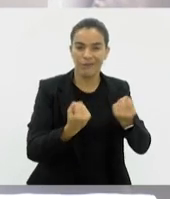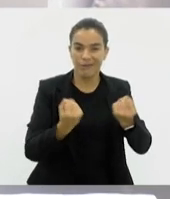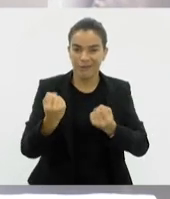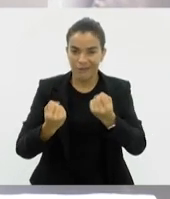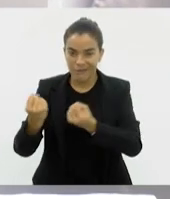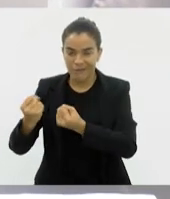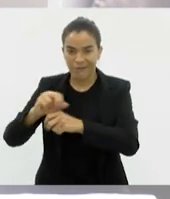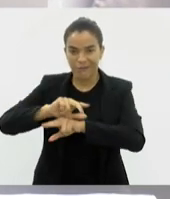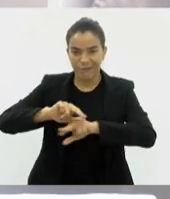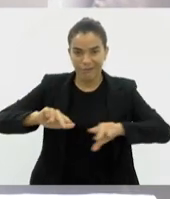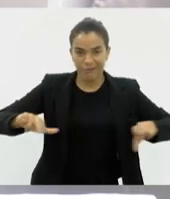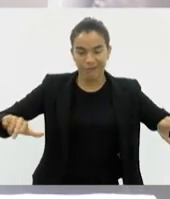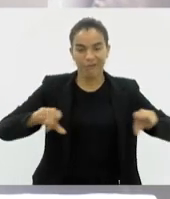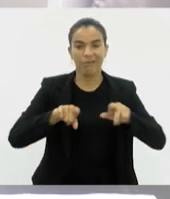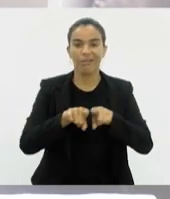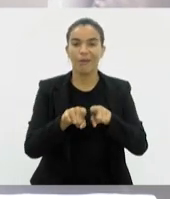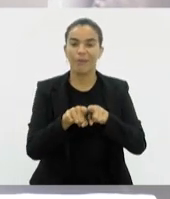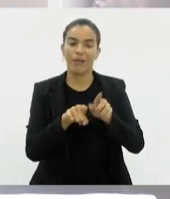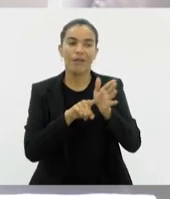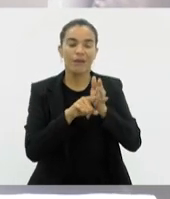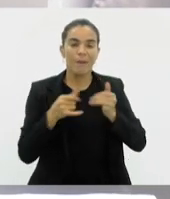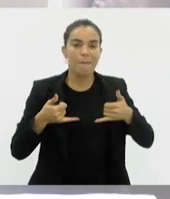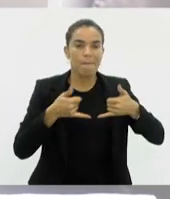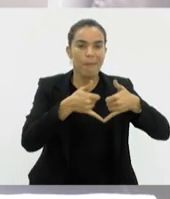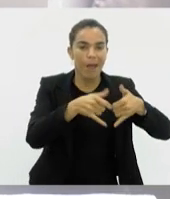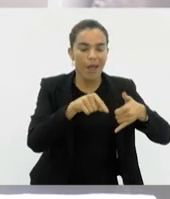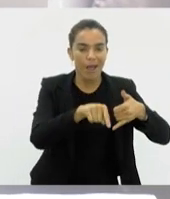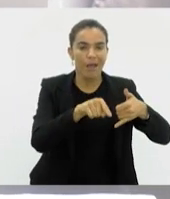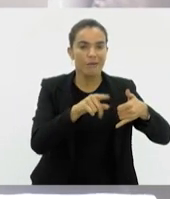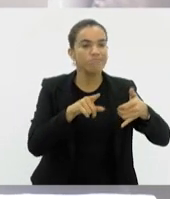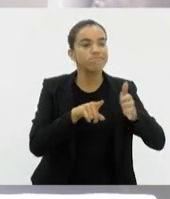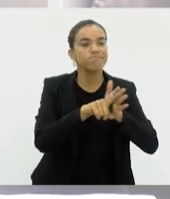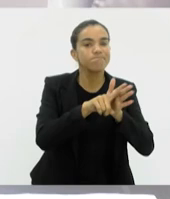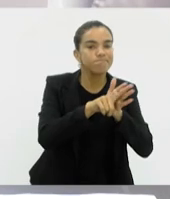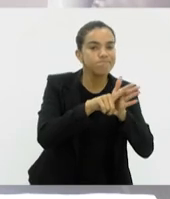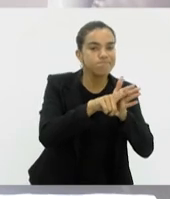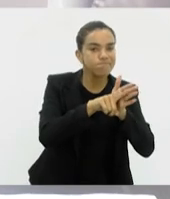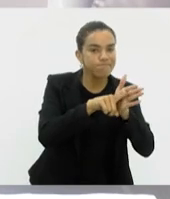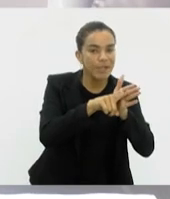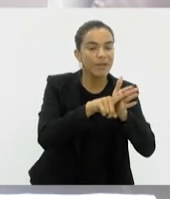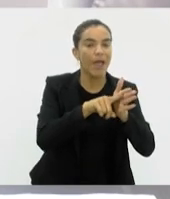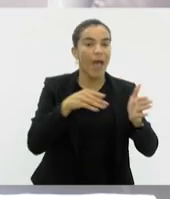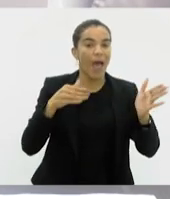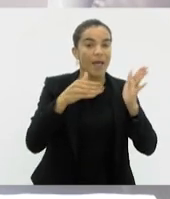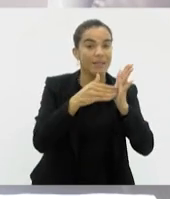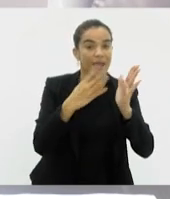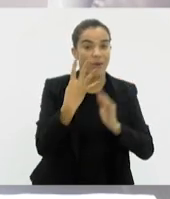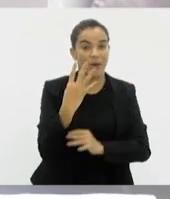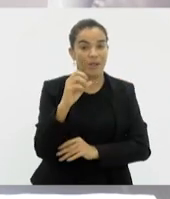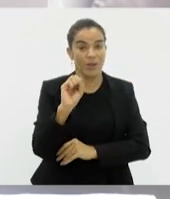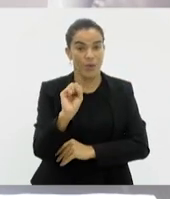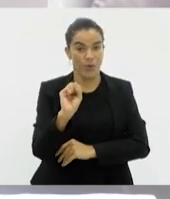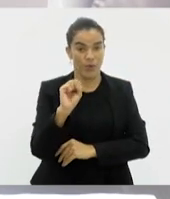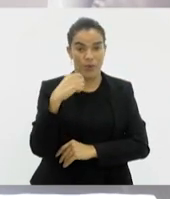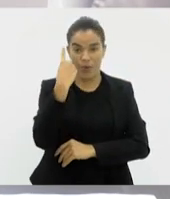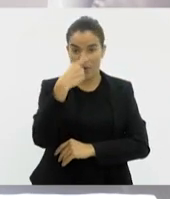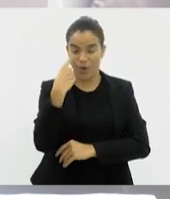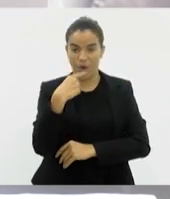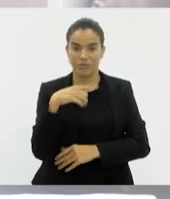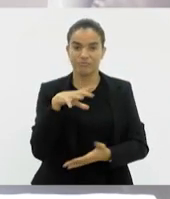que realizam consulta aos órgãos de proteção e crédito e similares a efetuarem a pesquisa em até 48 horas após a